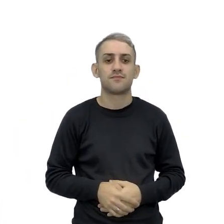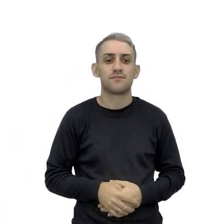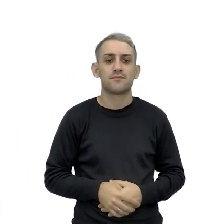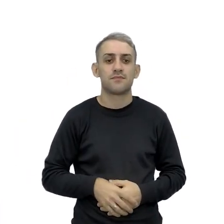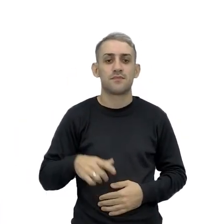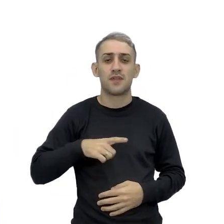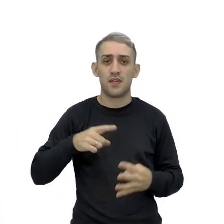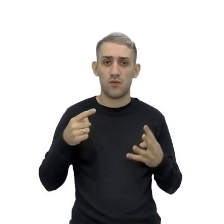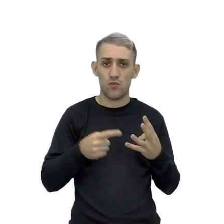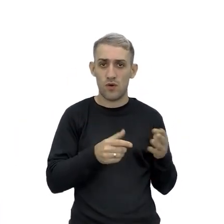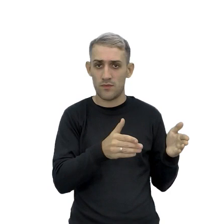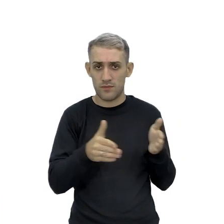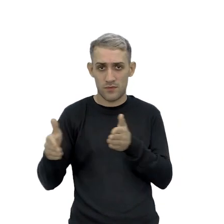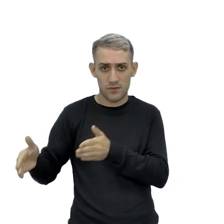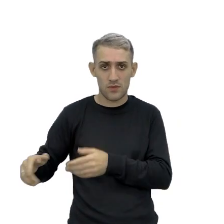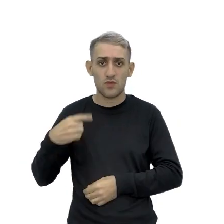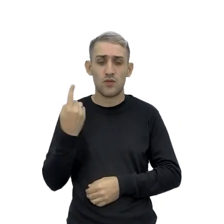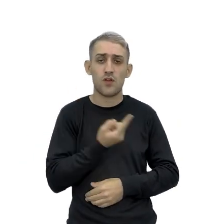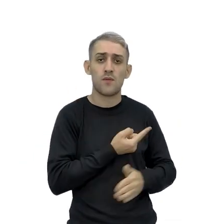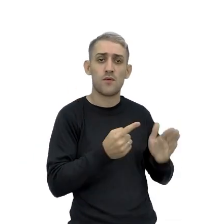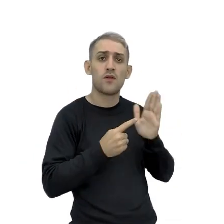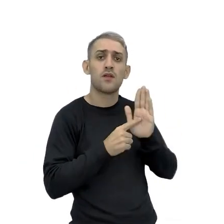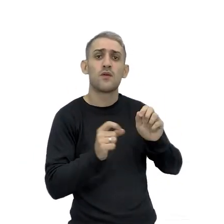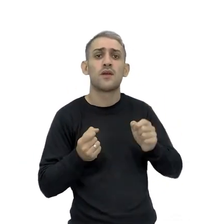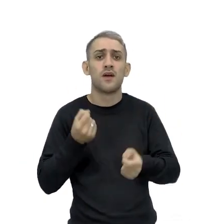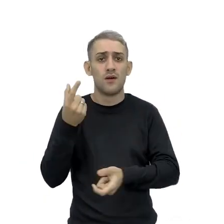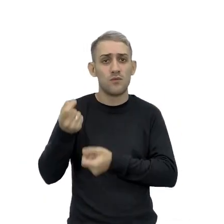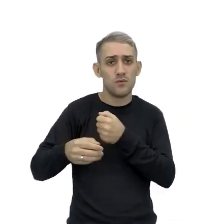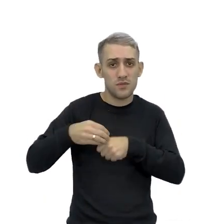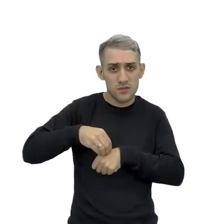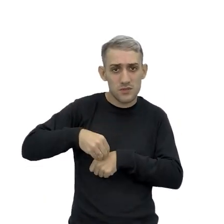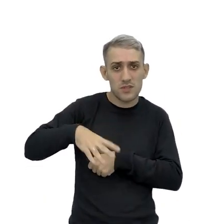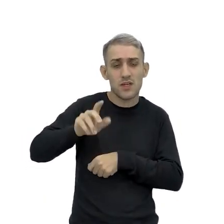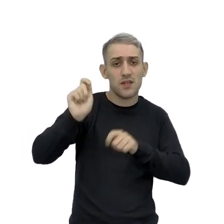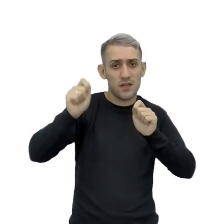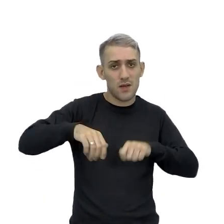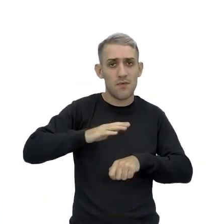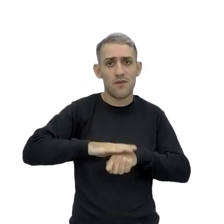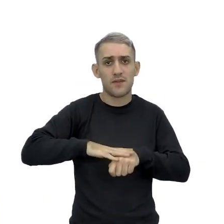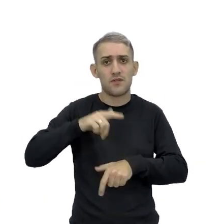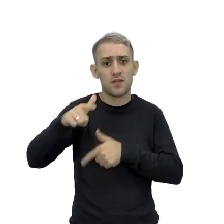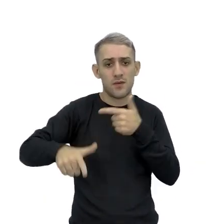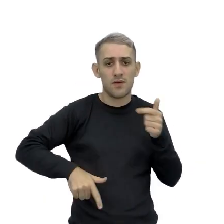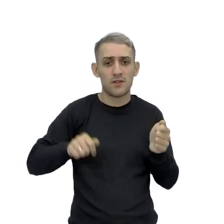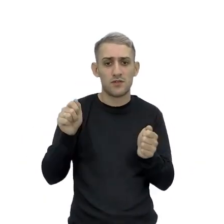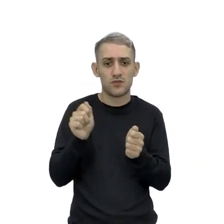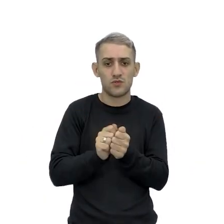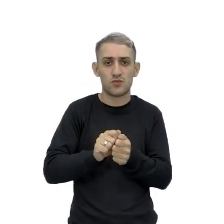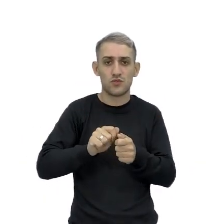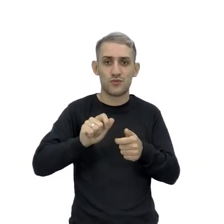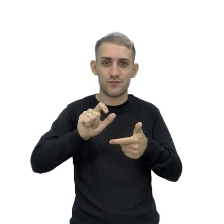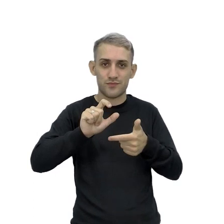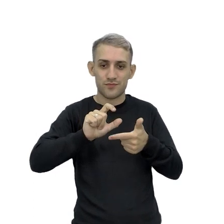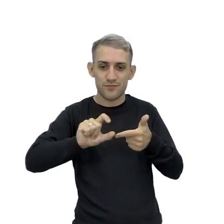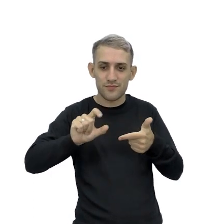Neste 4º momento, nós vamos apresentar algumas sugestões para o trabalho com as pílulas de conhecimento.